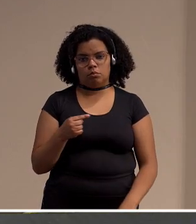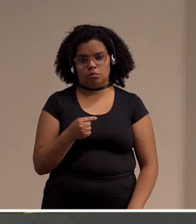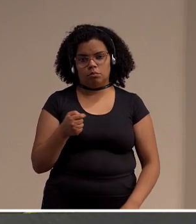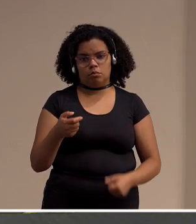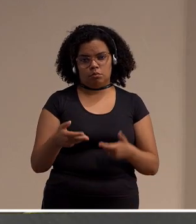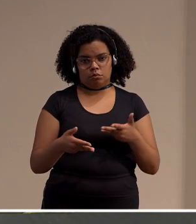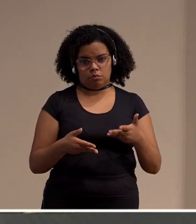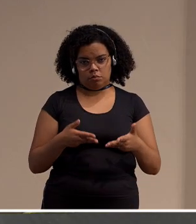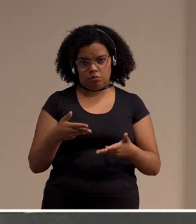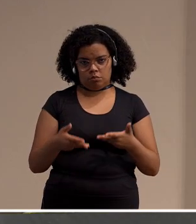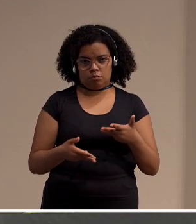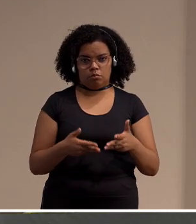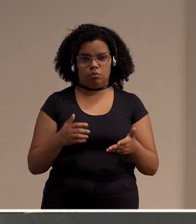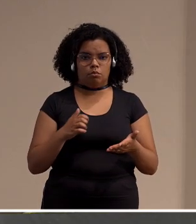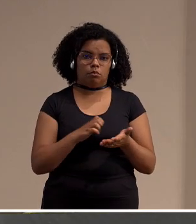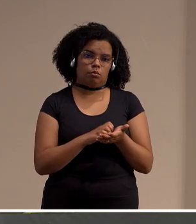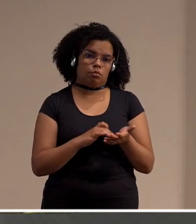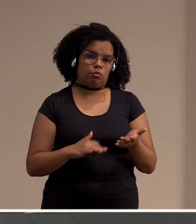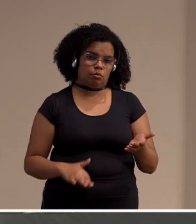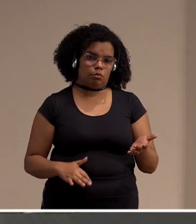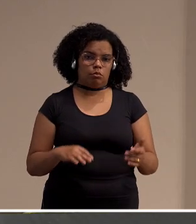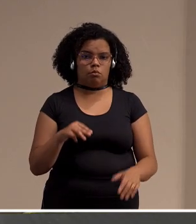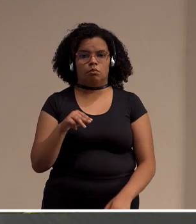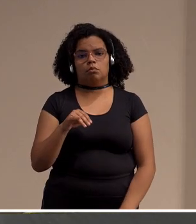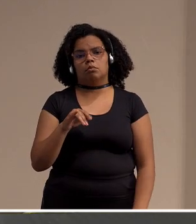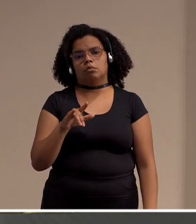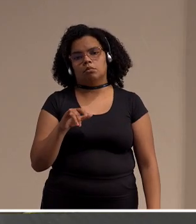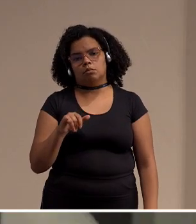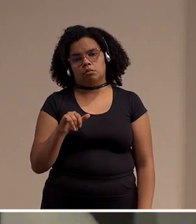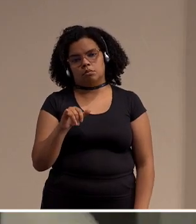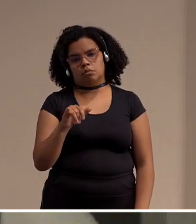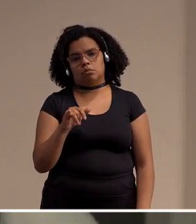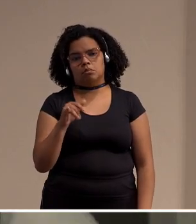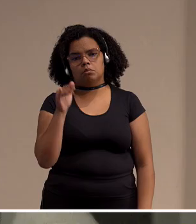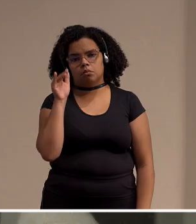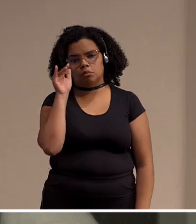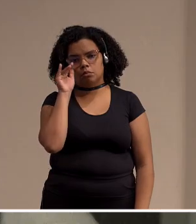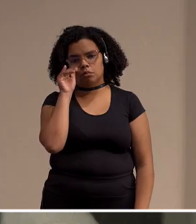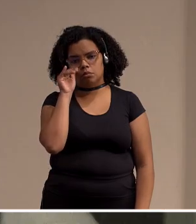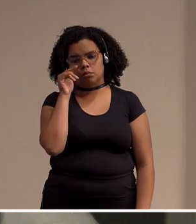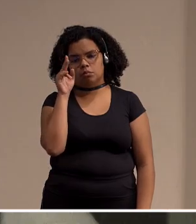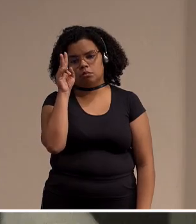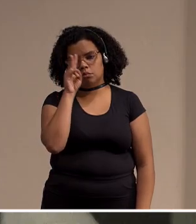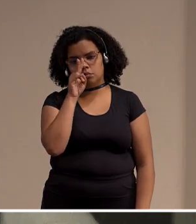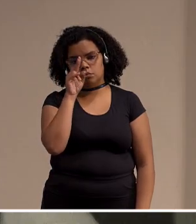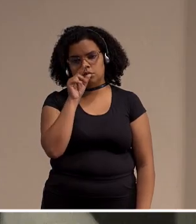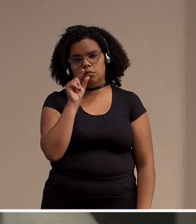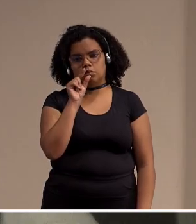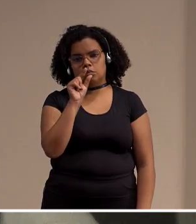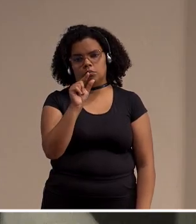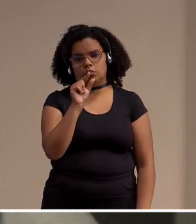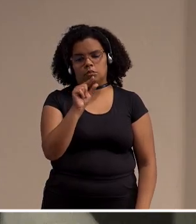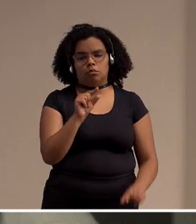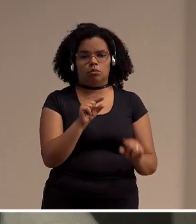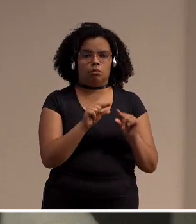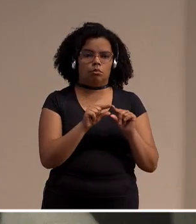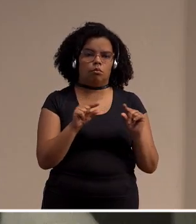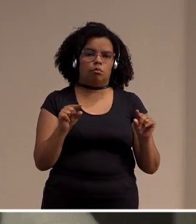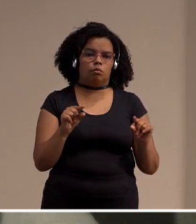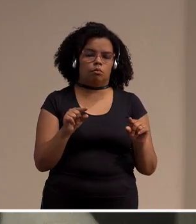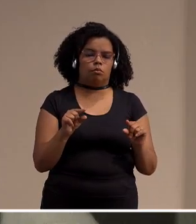ficcionista do Milley, é curioso, isso me lembrou um pouco daquele prefácio que o